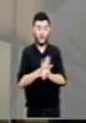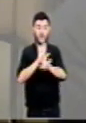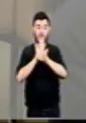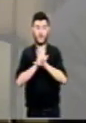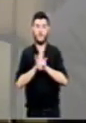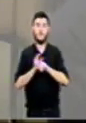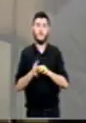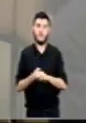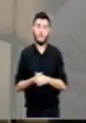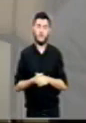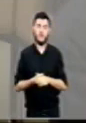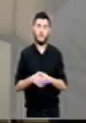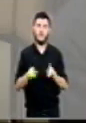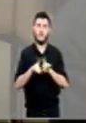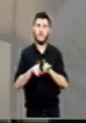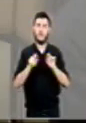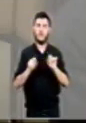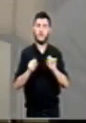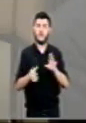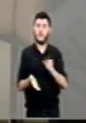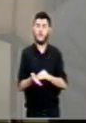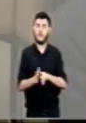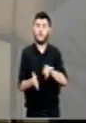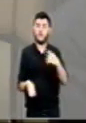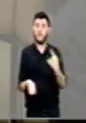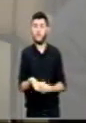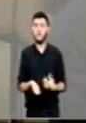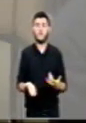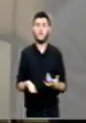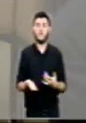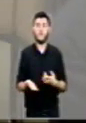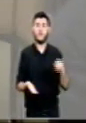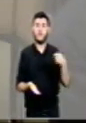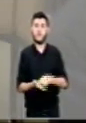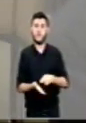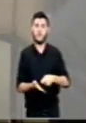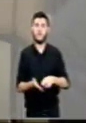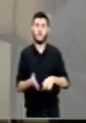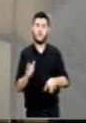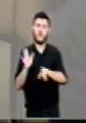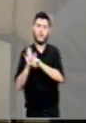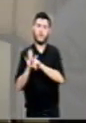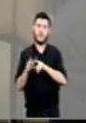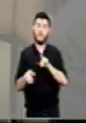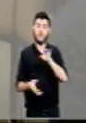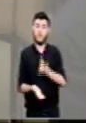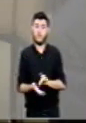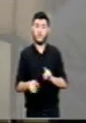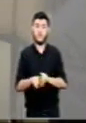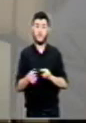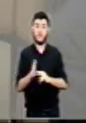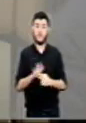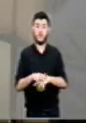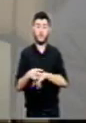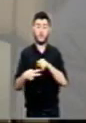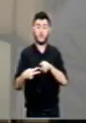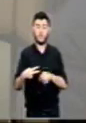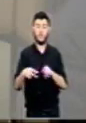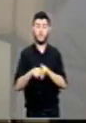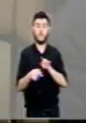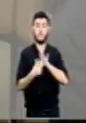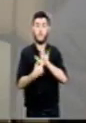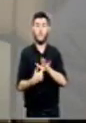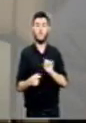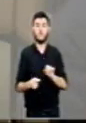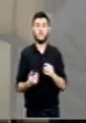e o estrito cumprimento do dever legal. Ambas são hipóteses que demonstram a evidência estarem